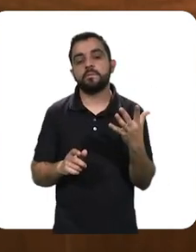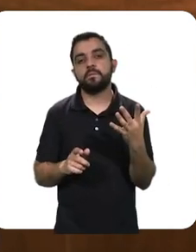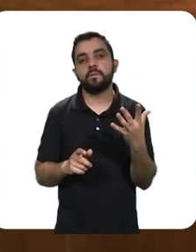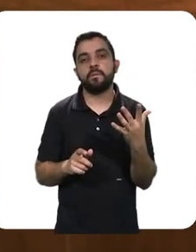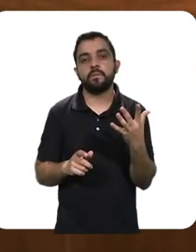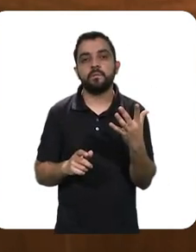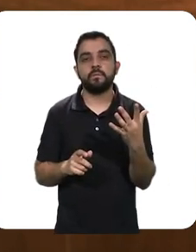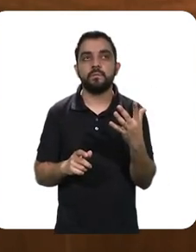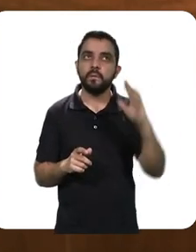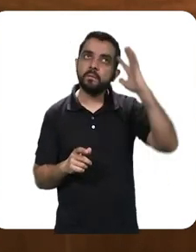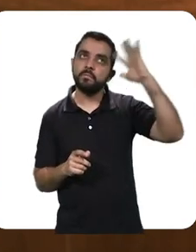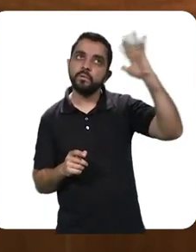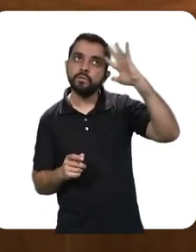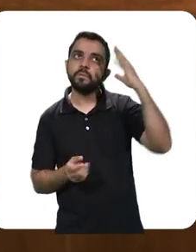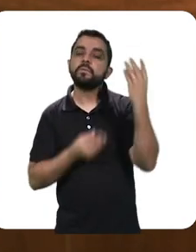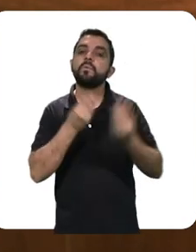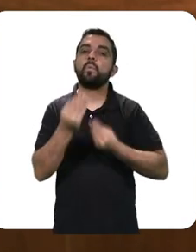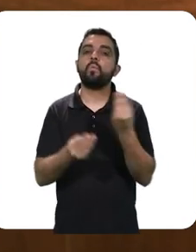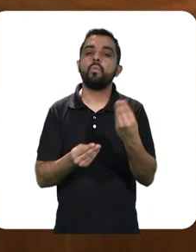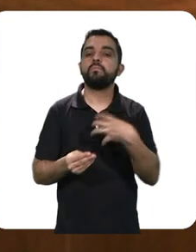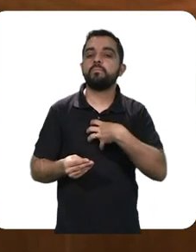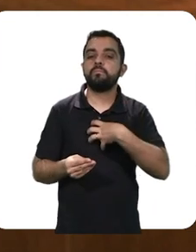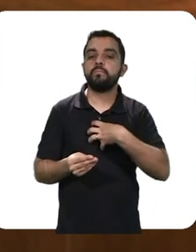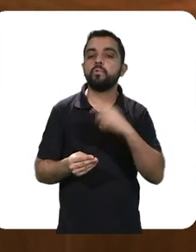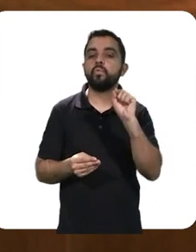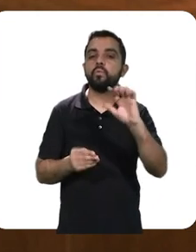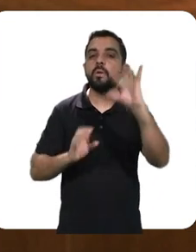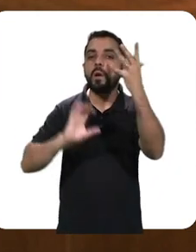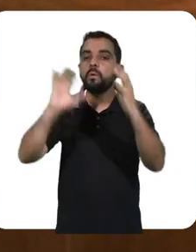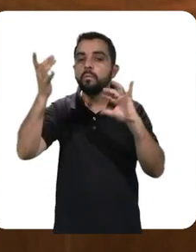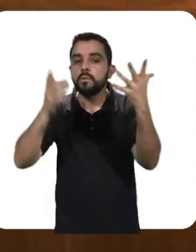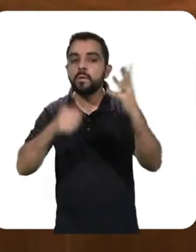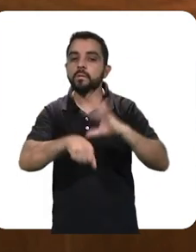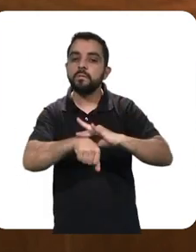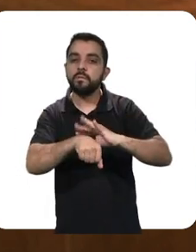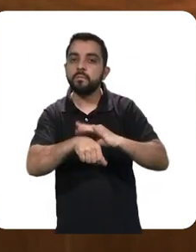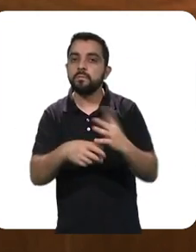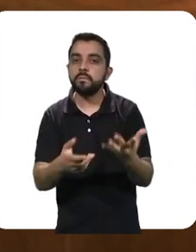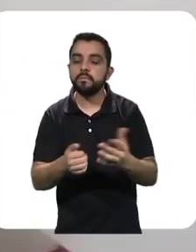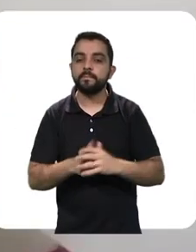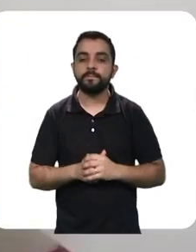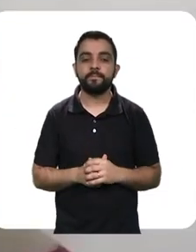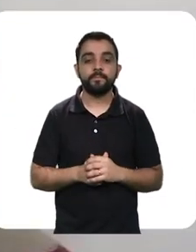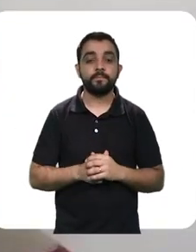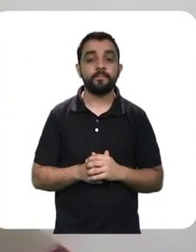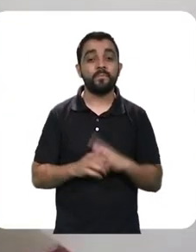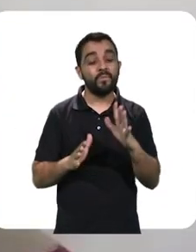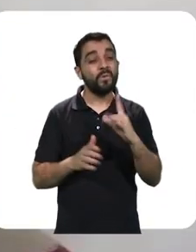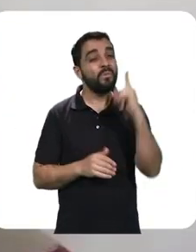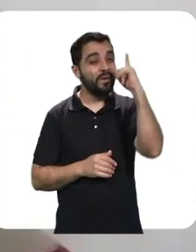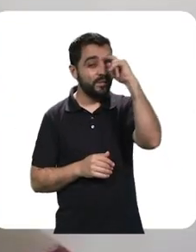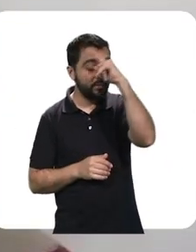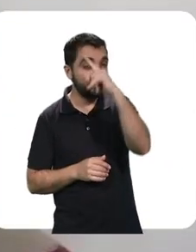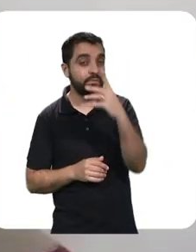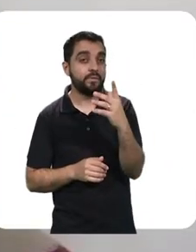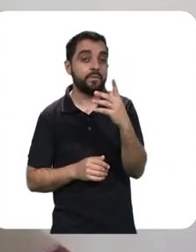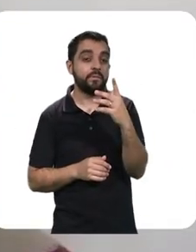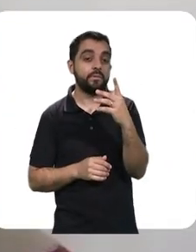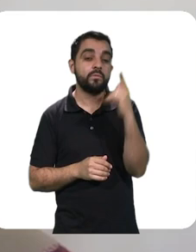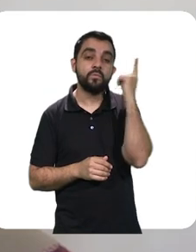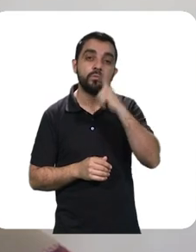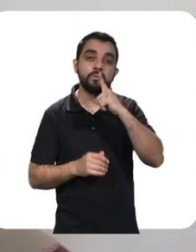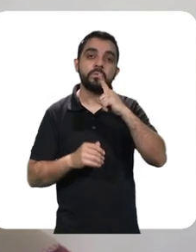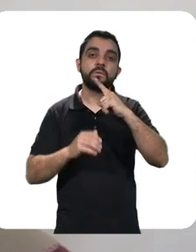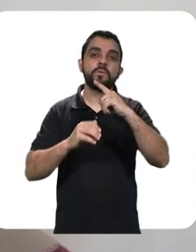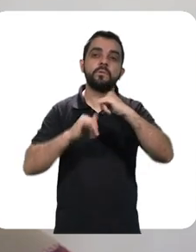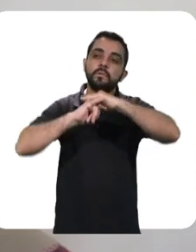uma lanterninha aí para a gente conseguir enxergar melhor o que está acontecendo com essa doença. Eu acho que primeiro é muito difícil explicar para a comunidade